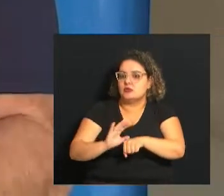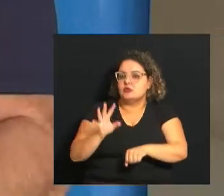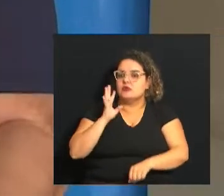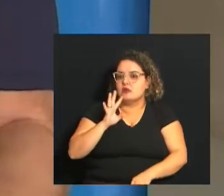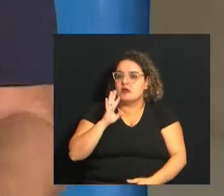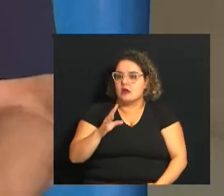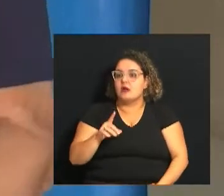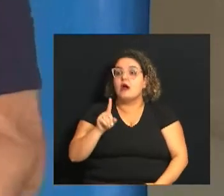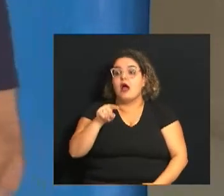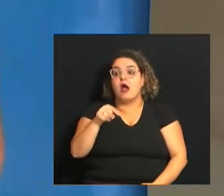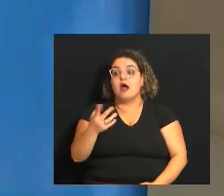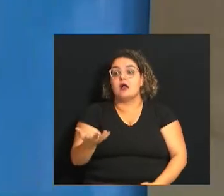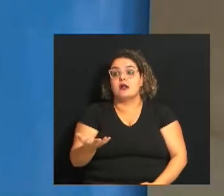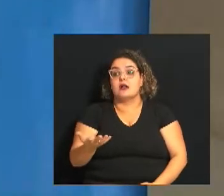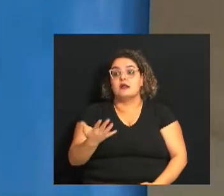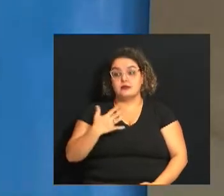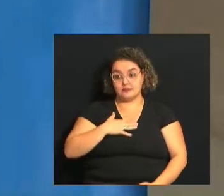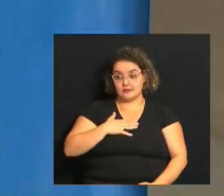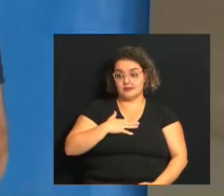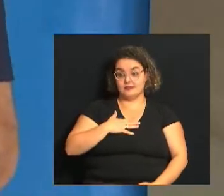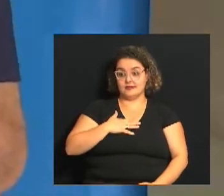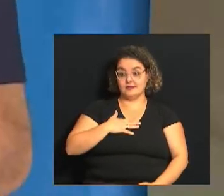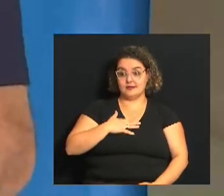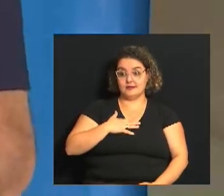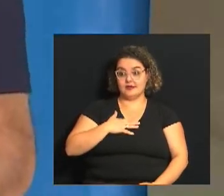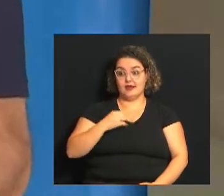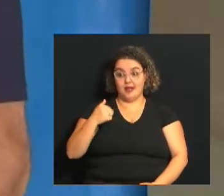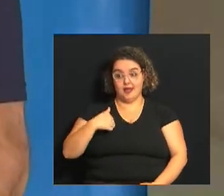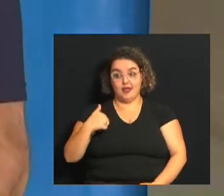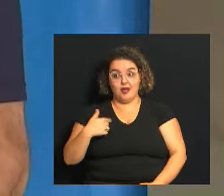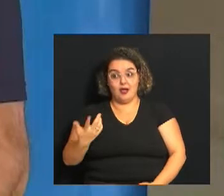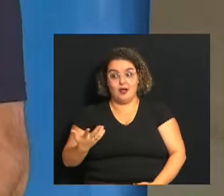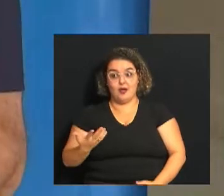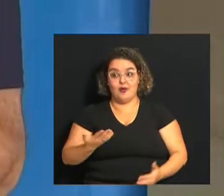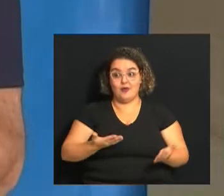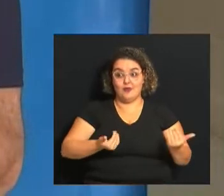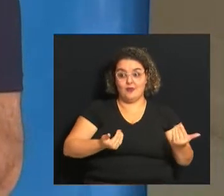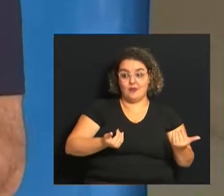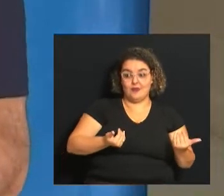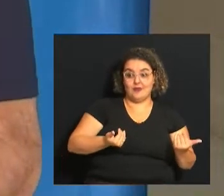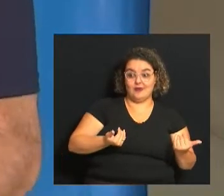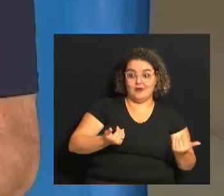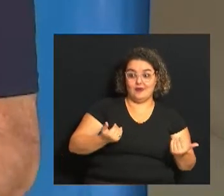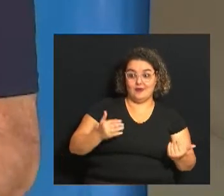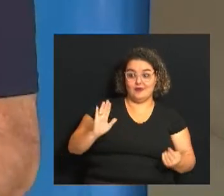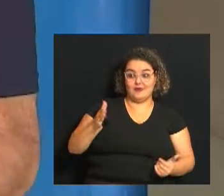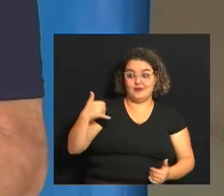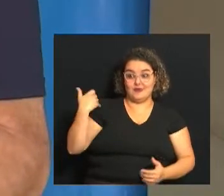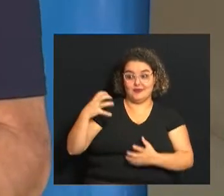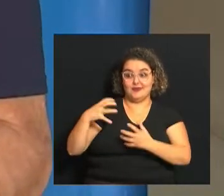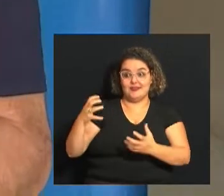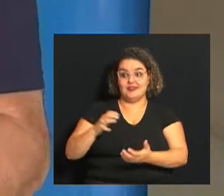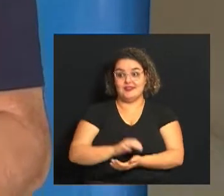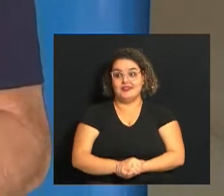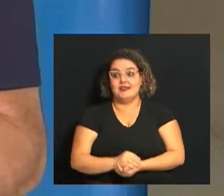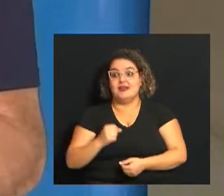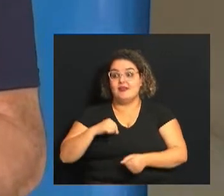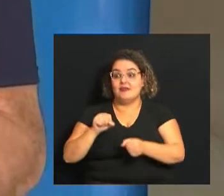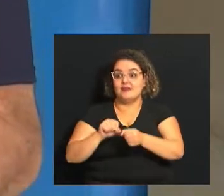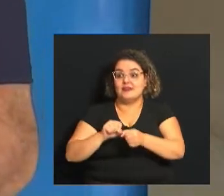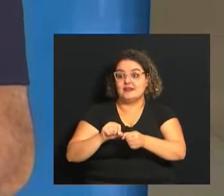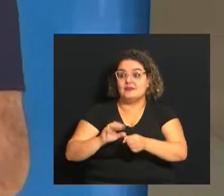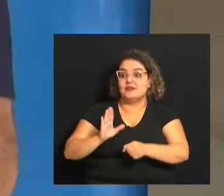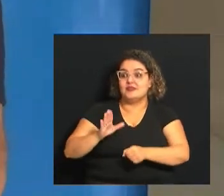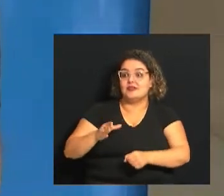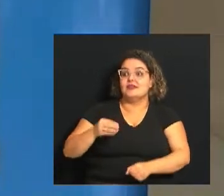Que nem da minha parte, pra né? Entender, eu né? que sou assim um jovem... Eu fiz isso já, mas já faz alguns anos. Um jovem experiente, né? Um